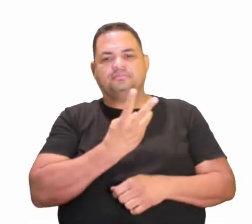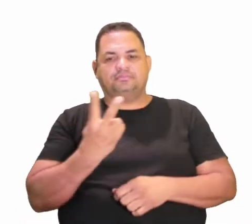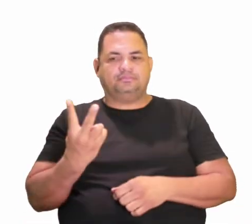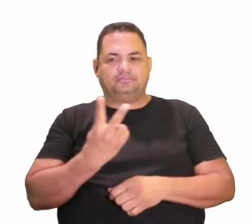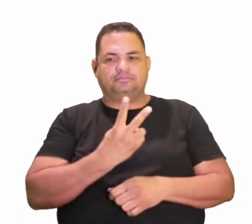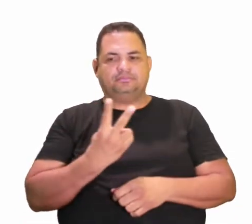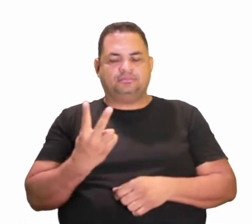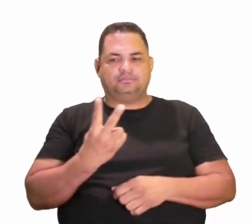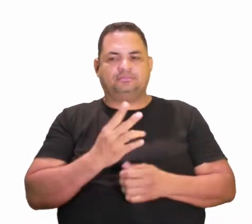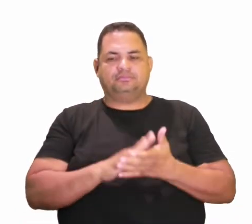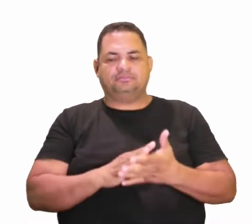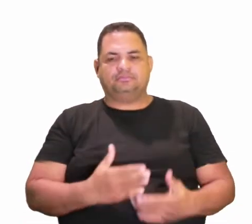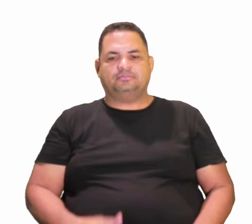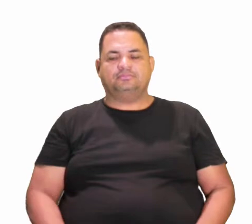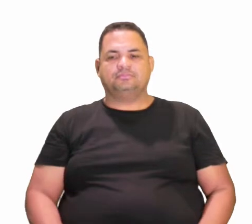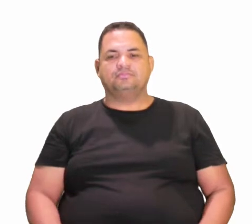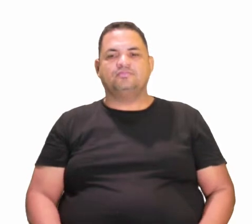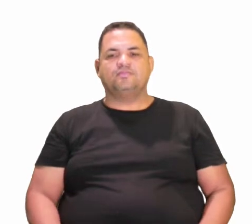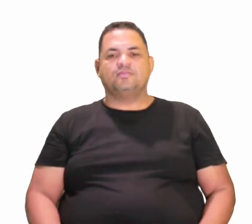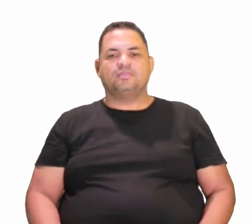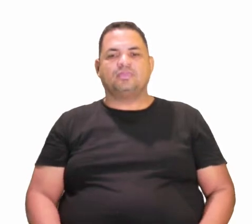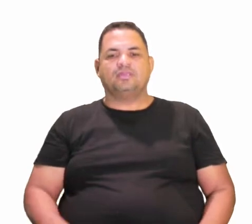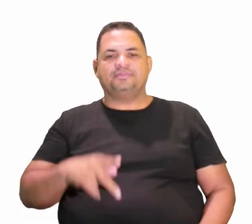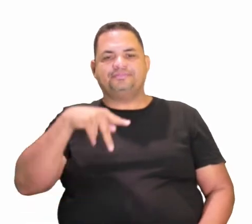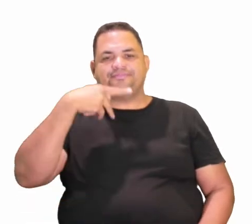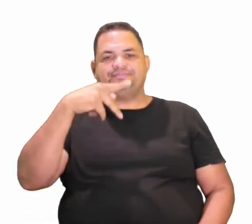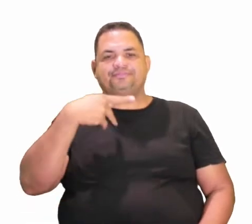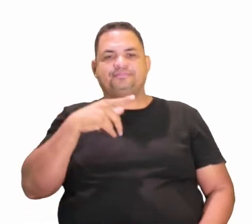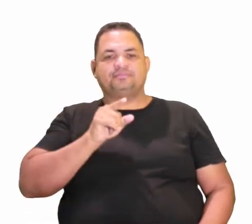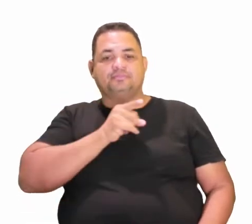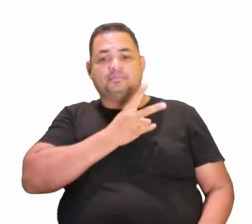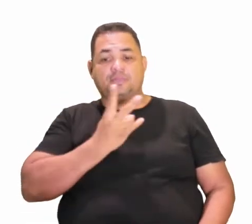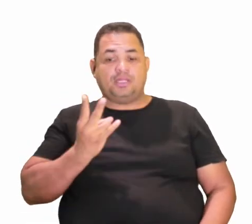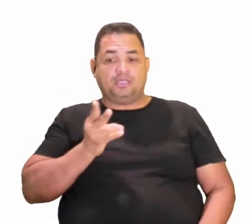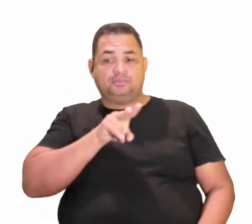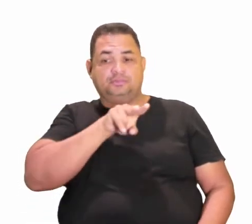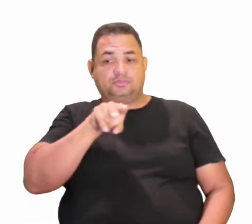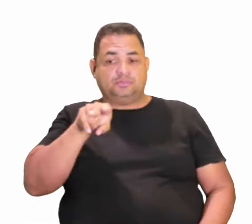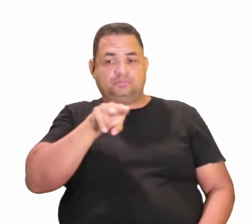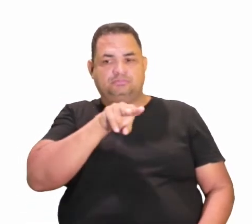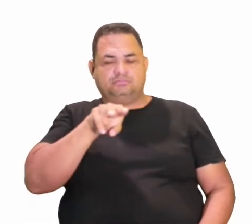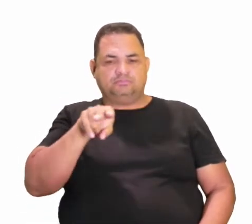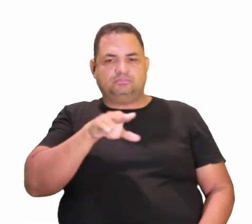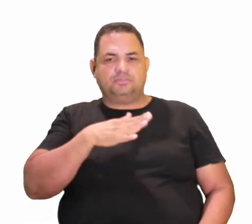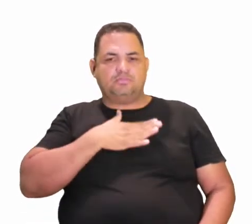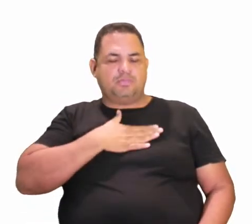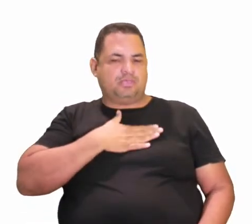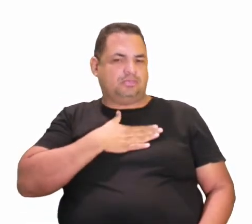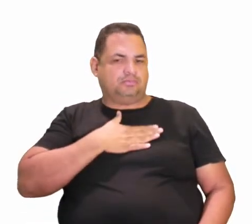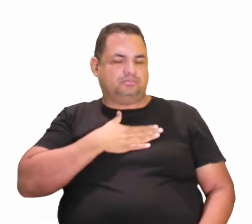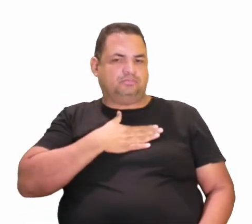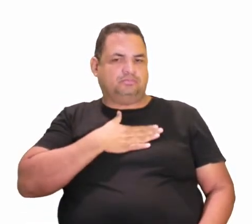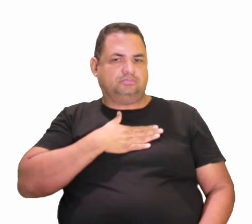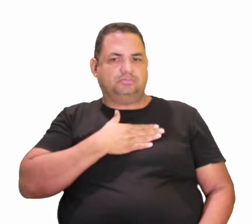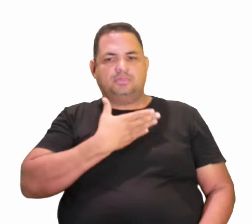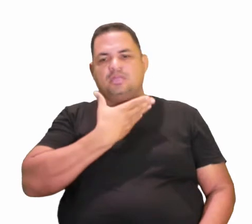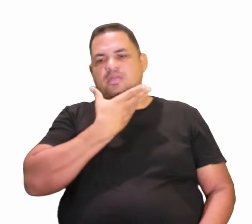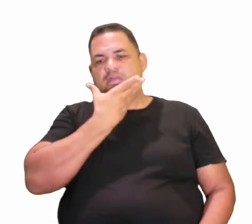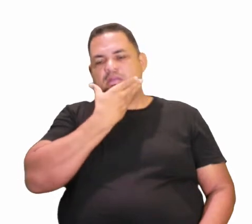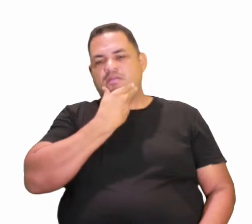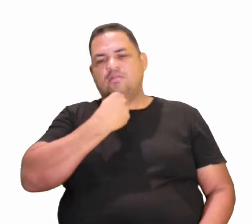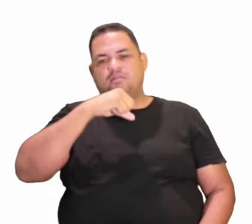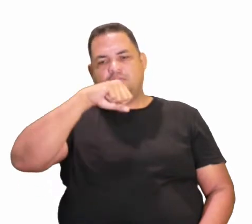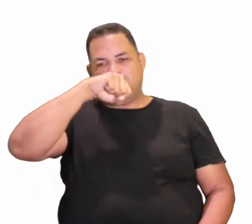dos dois, dos meus parents. E aí eu falo, estes são os meus pais. These are